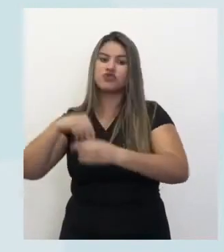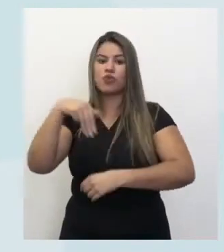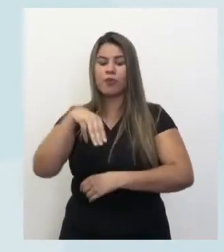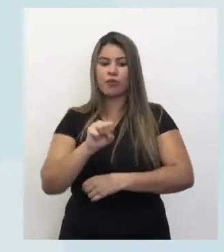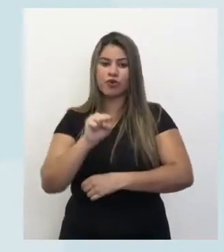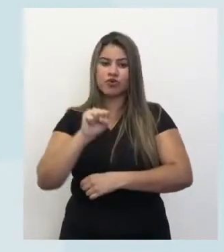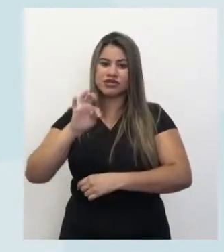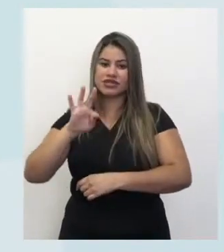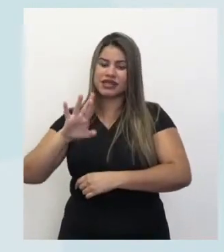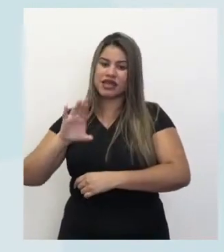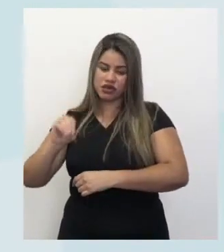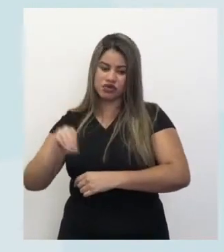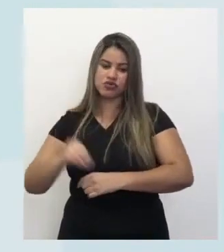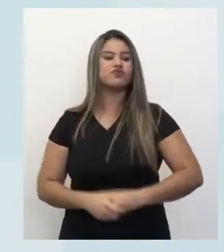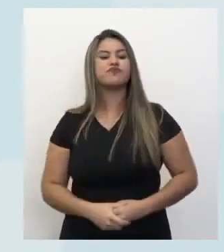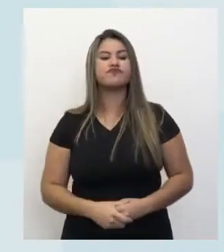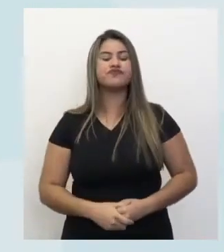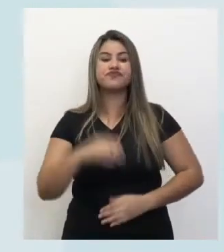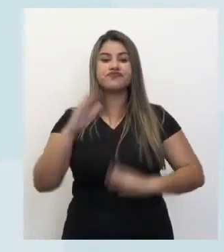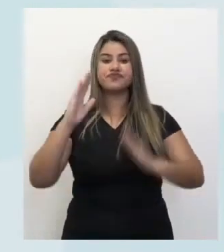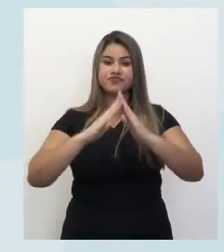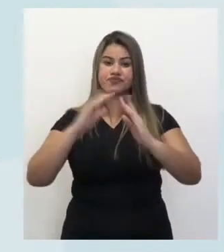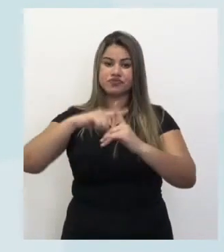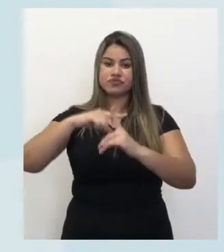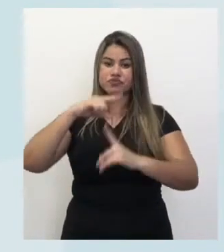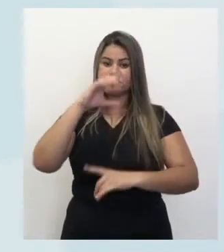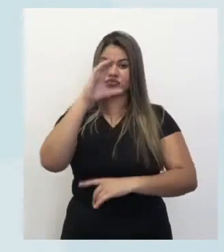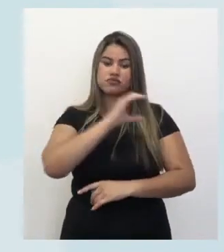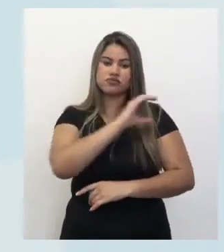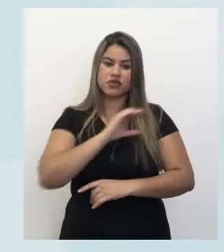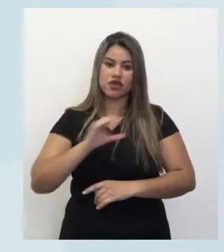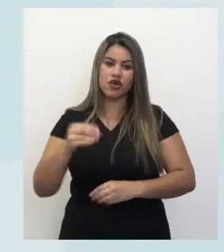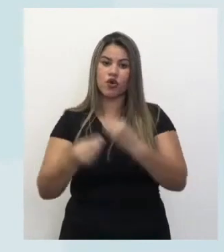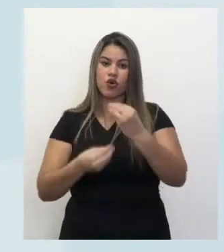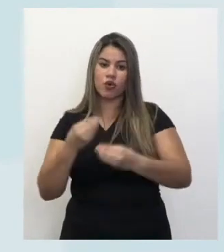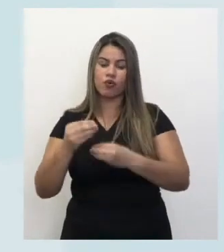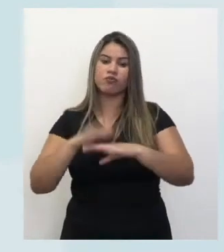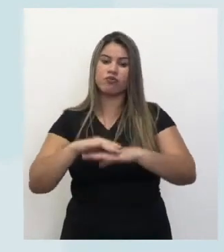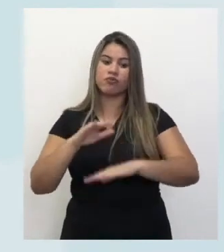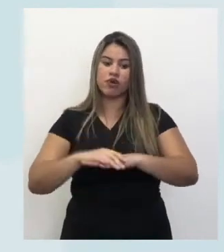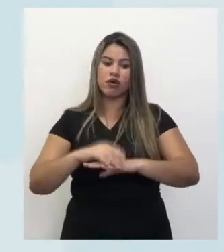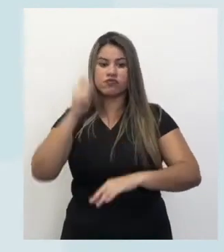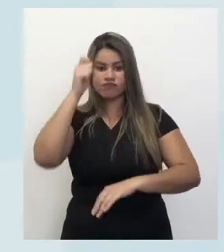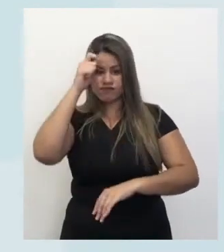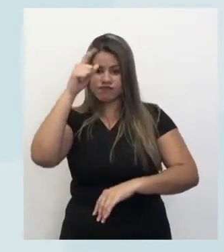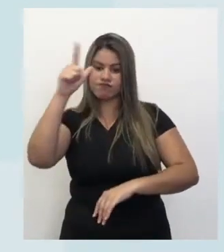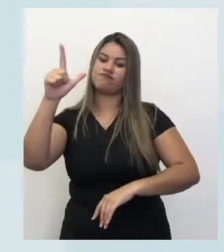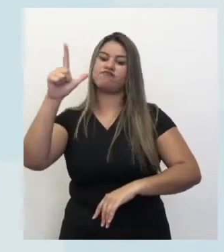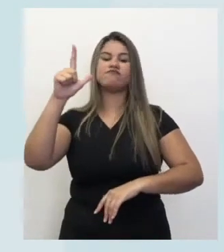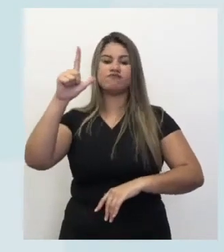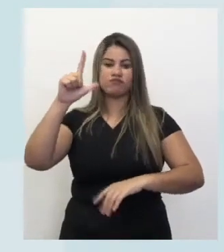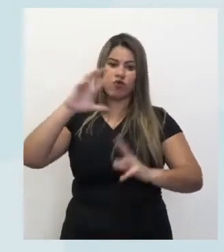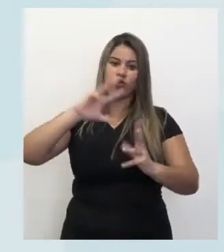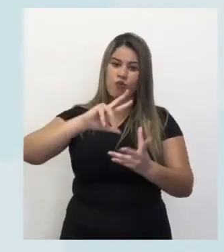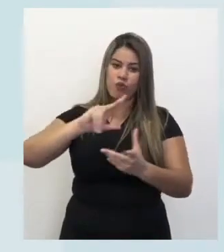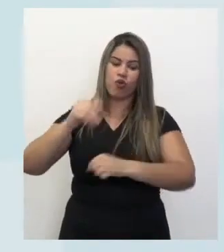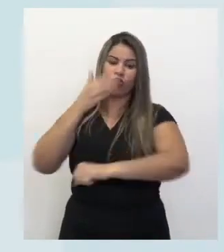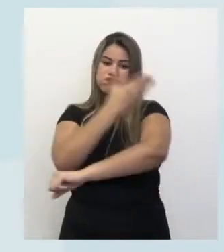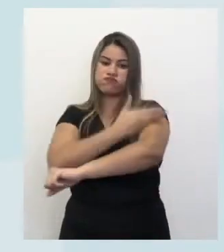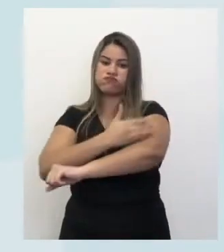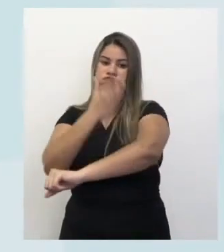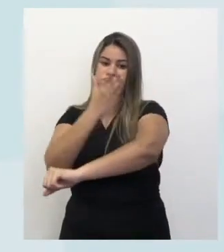mosteiros, né? Ou seja, a igreja, o clero, era responsável pela produção intelectual e cultural no mundo